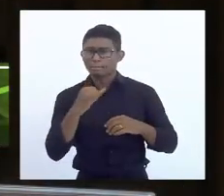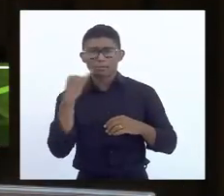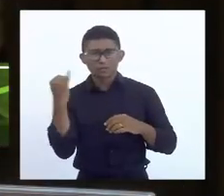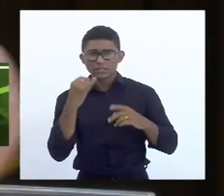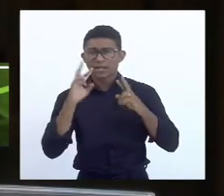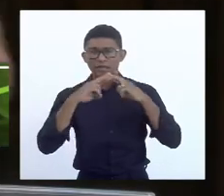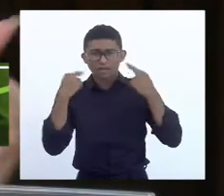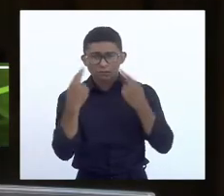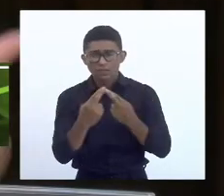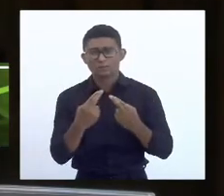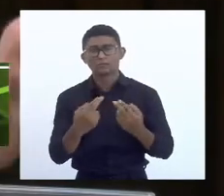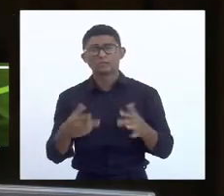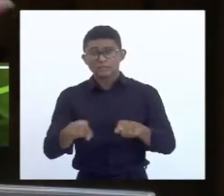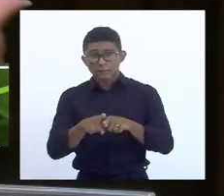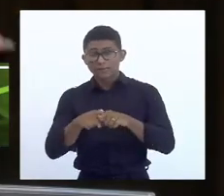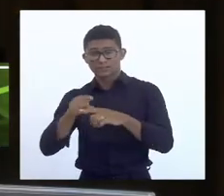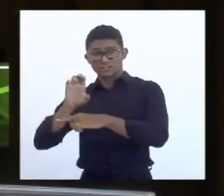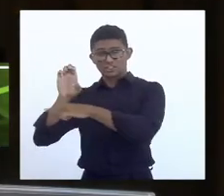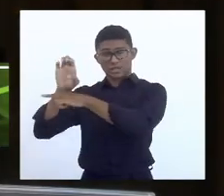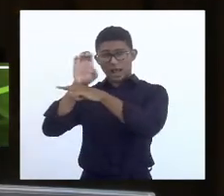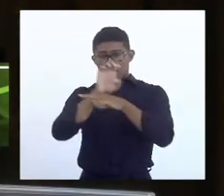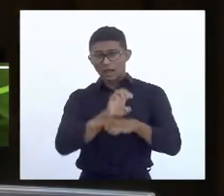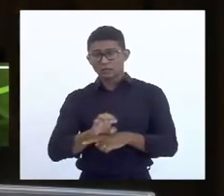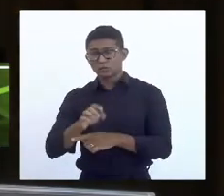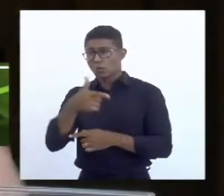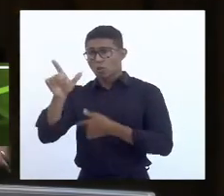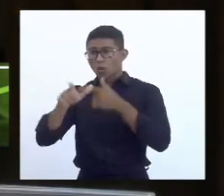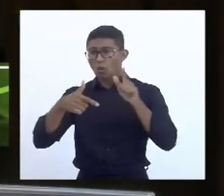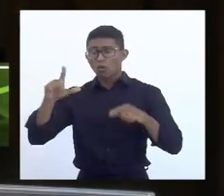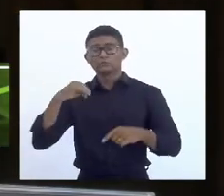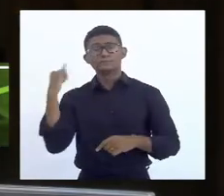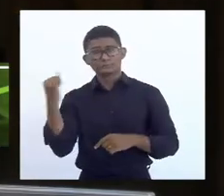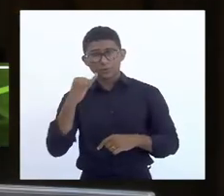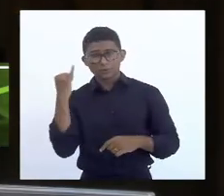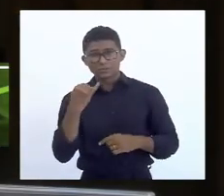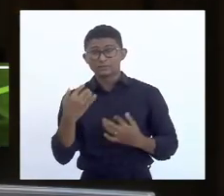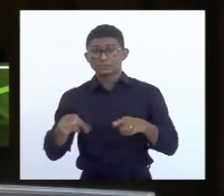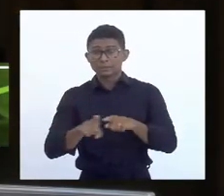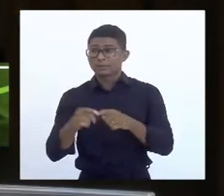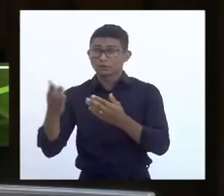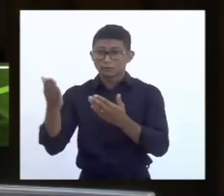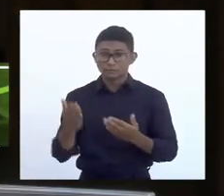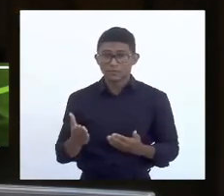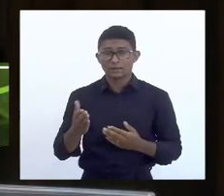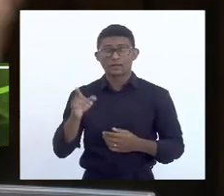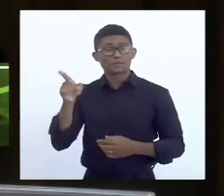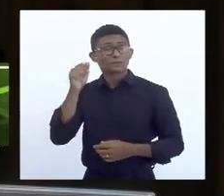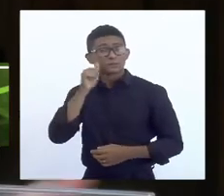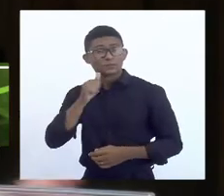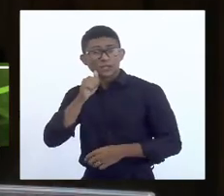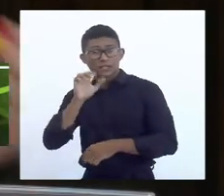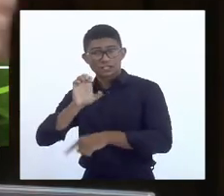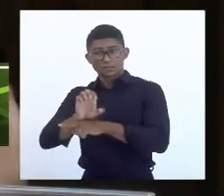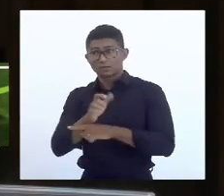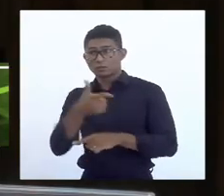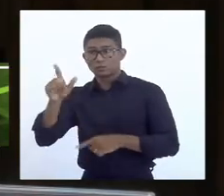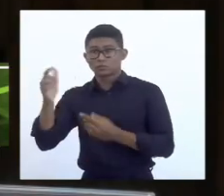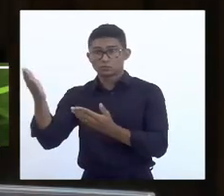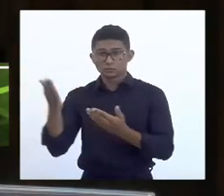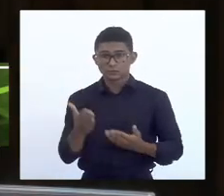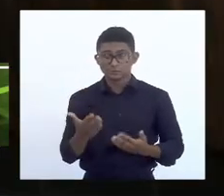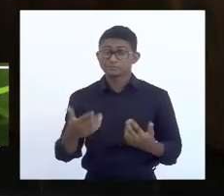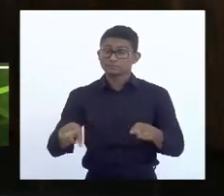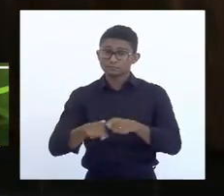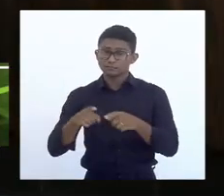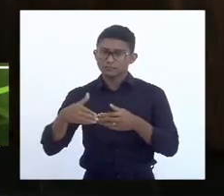começar a trazer outras companheiras de outros estados. Talvez, mais para frente, fazer um